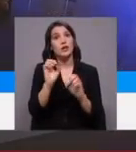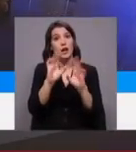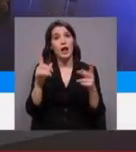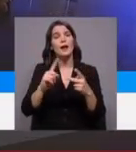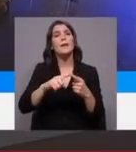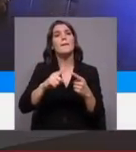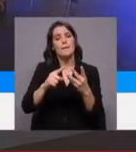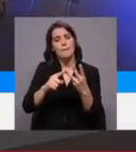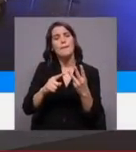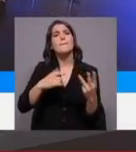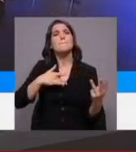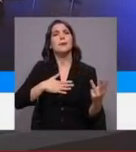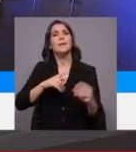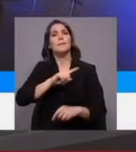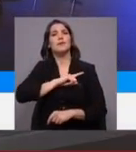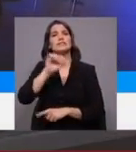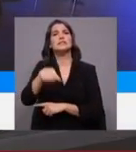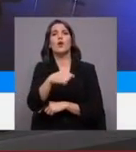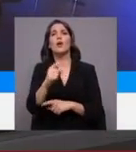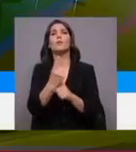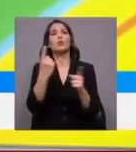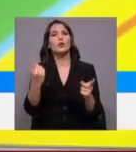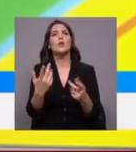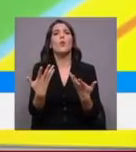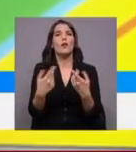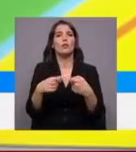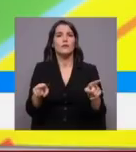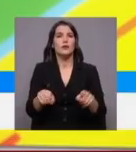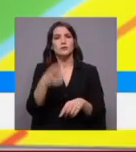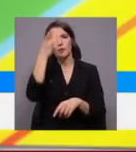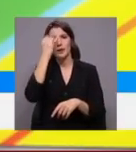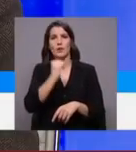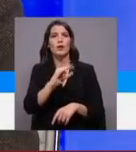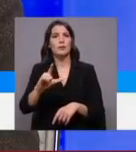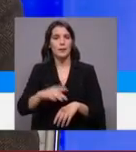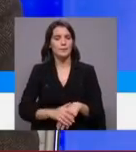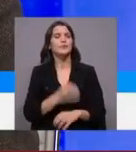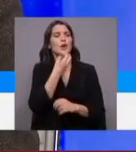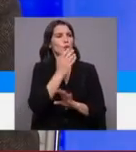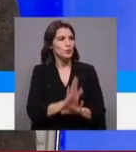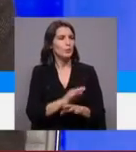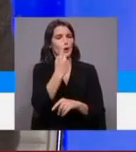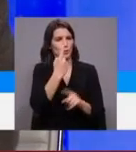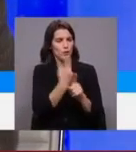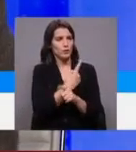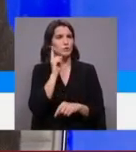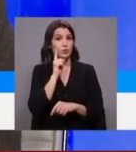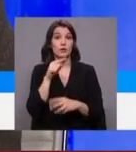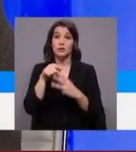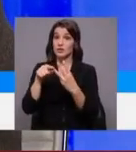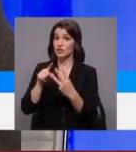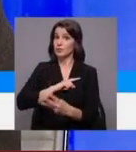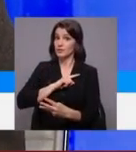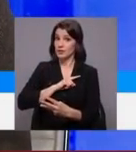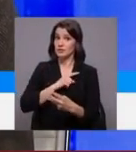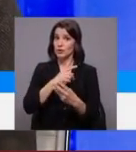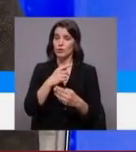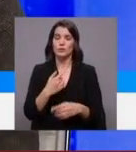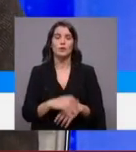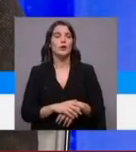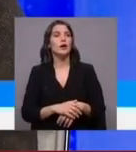organizações esta resposta mente não ée porque acho que isso Conta após dois muito bem Daqui um ponto importante é